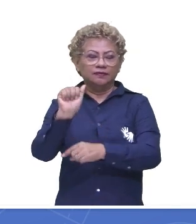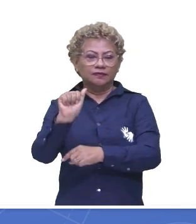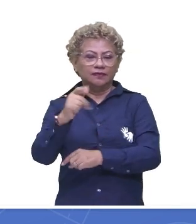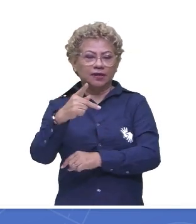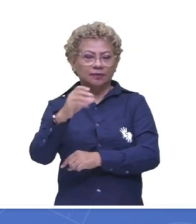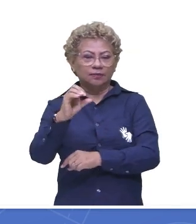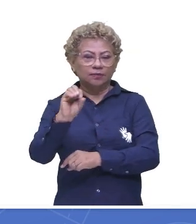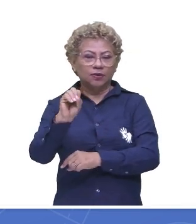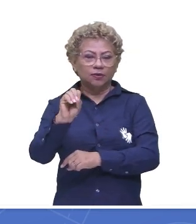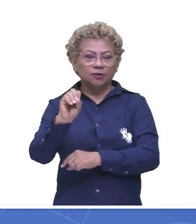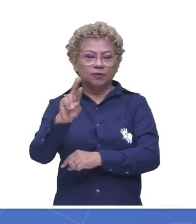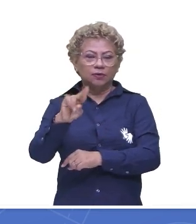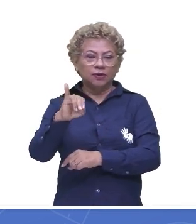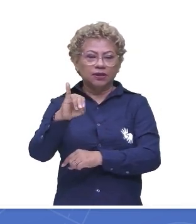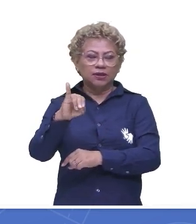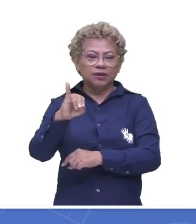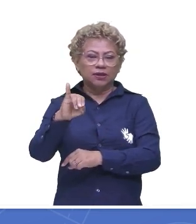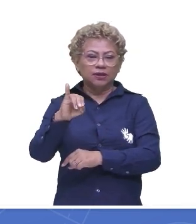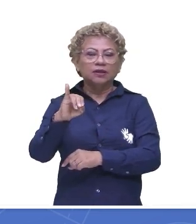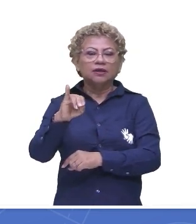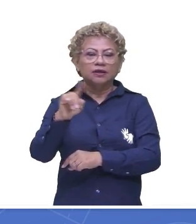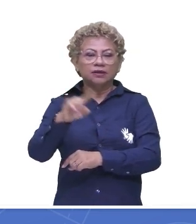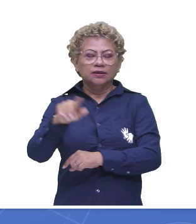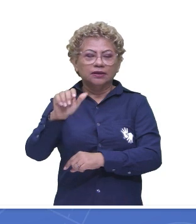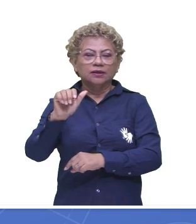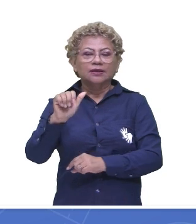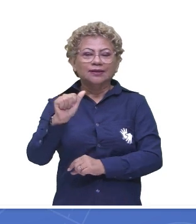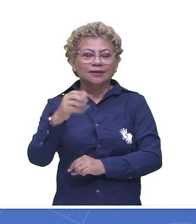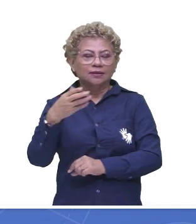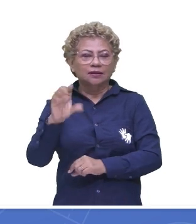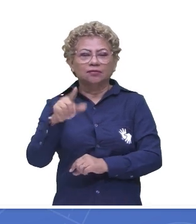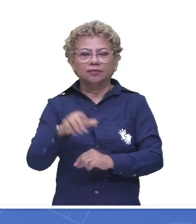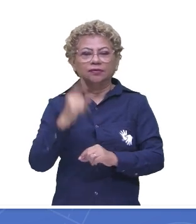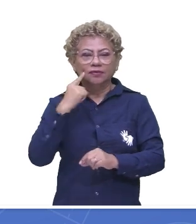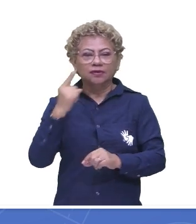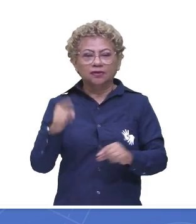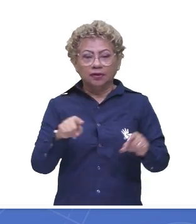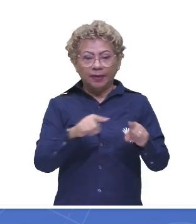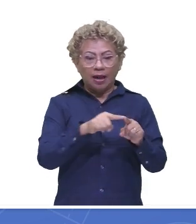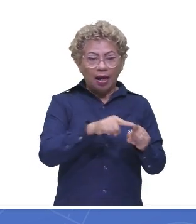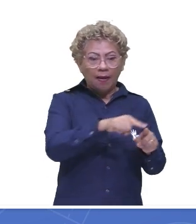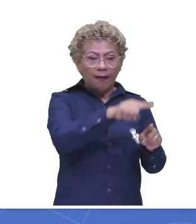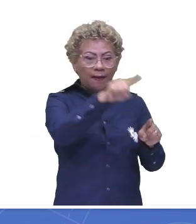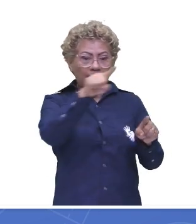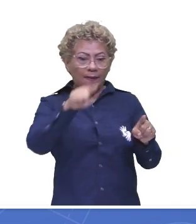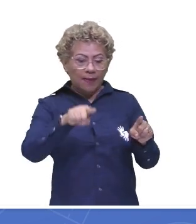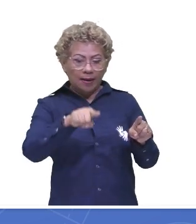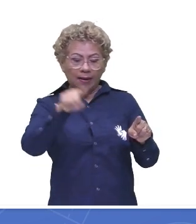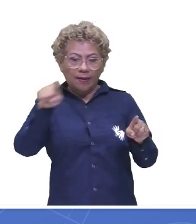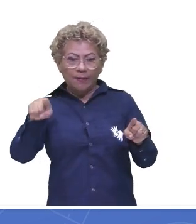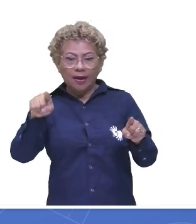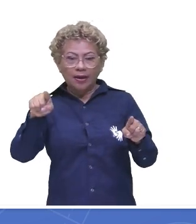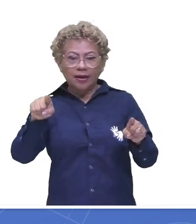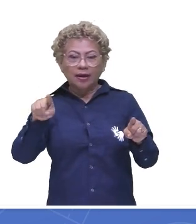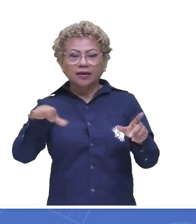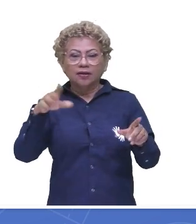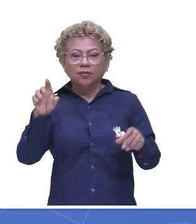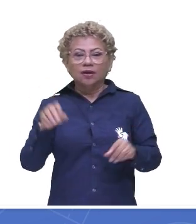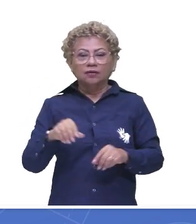certo? Gasoso para o líquido. Quando ele vem do líquido para o sólido, nós vamos chamar de solidificação.